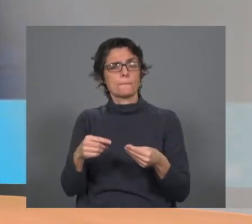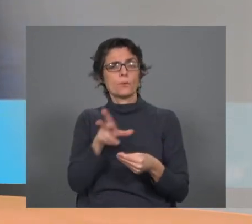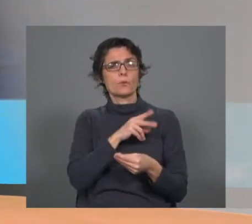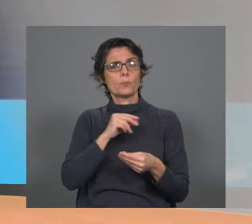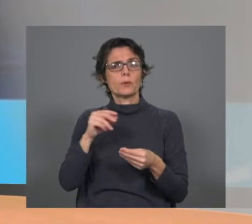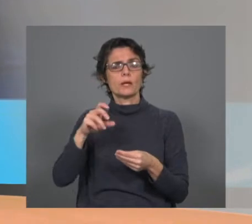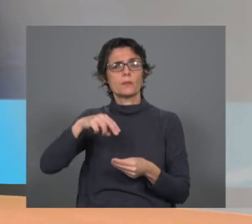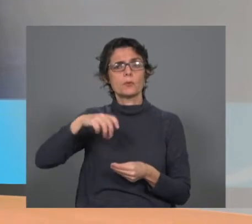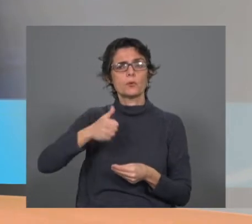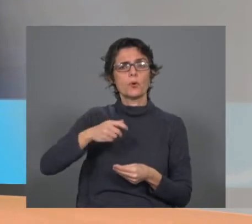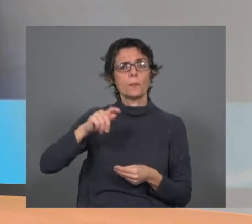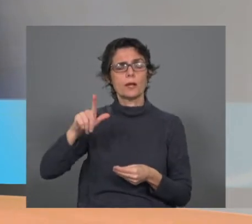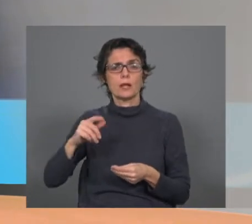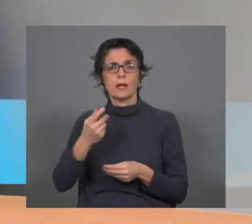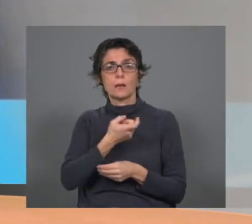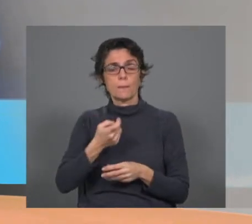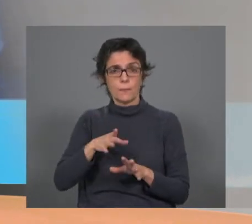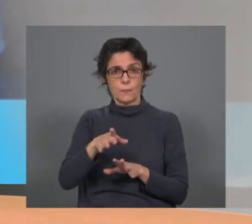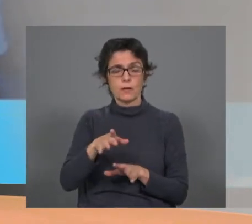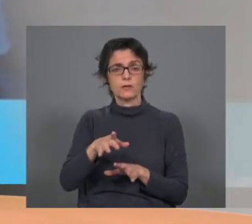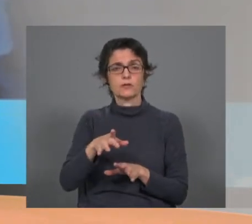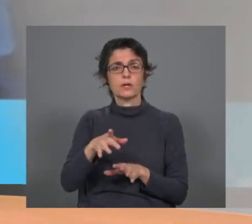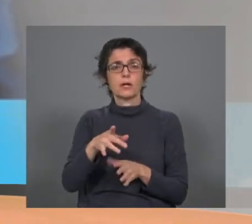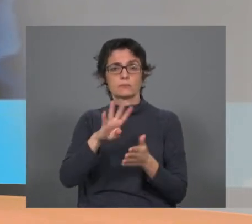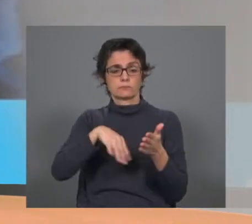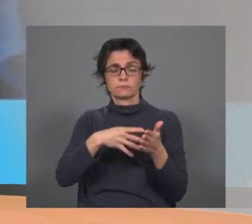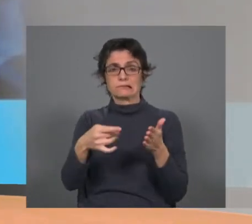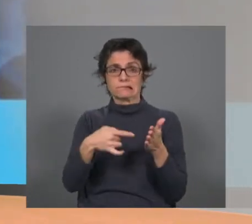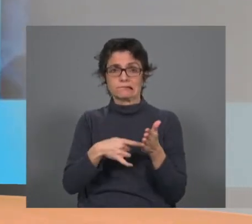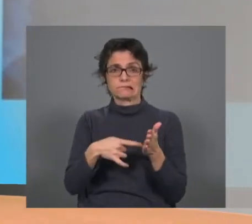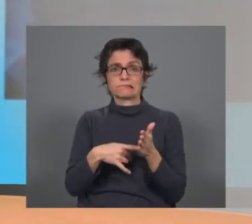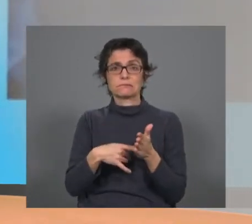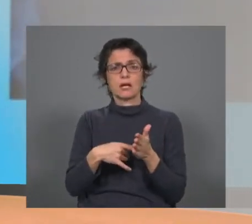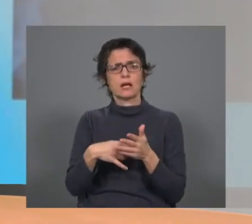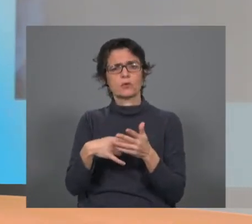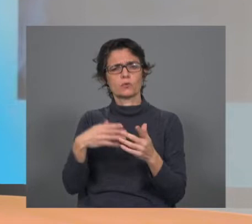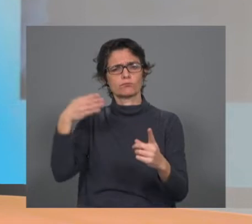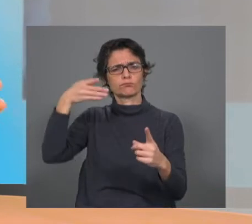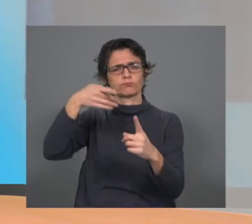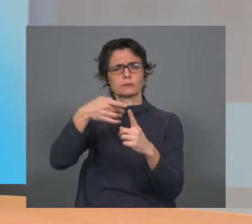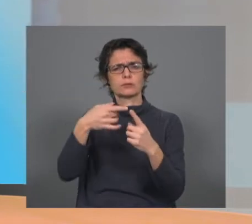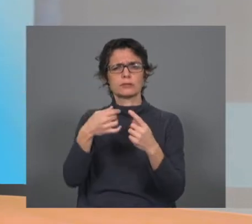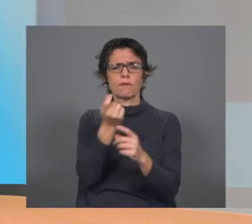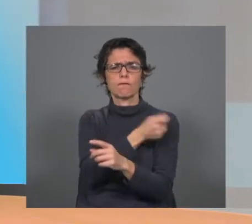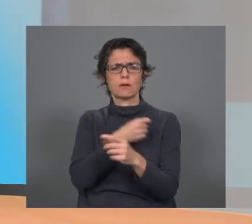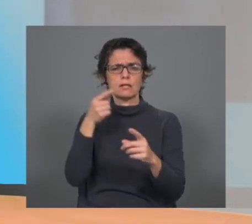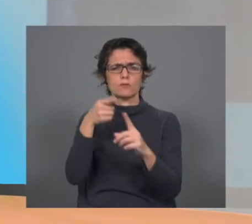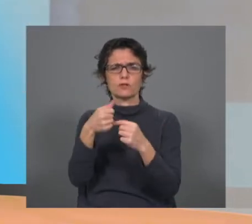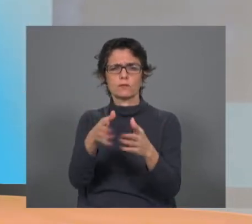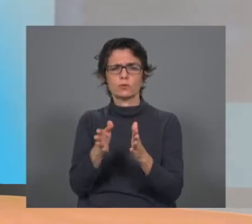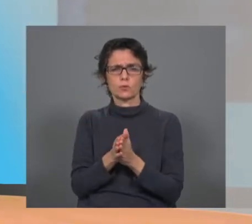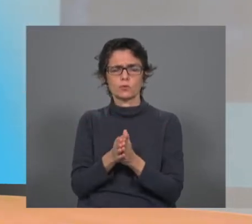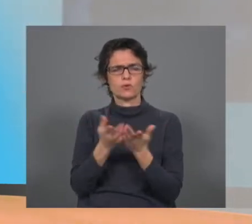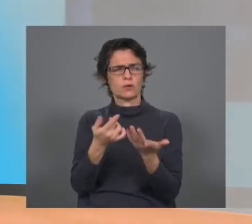Yunus, criou essa campanha das vacinas para todos. Andamos muito, isto é um bocadinho uma situação egoísta, andamos muito preocupados na